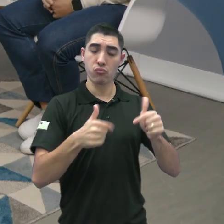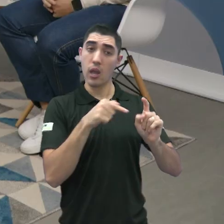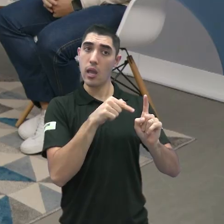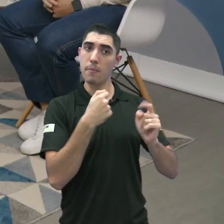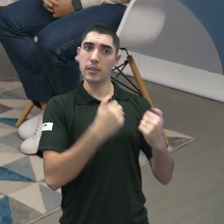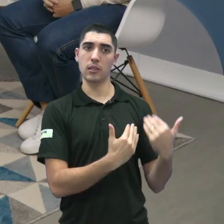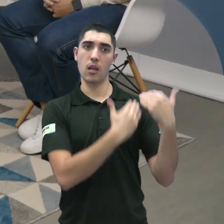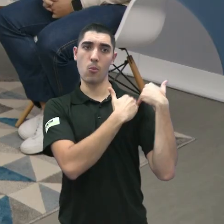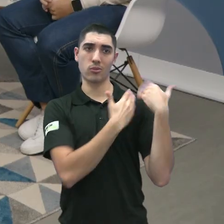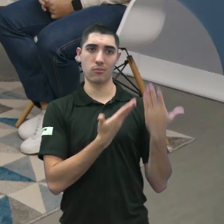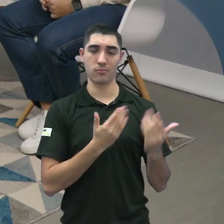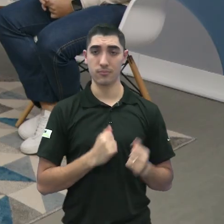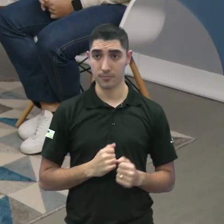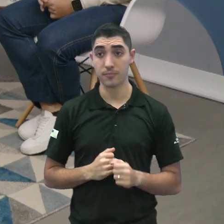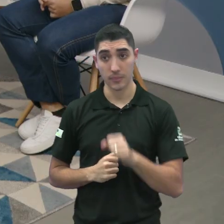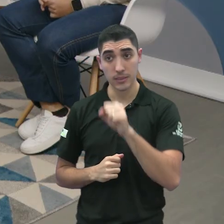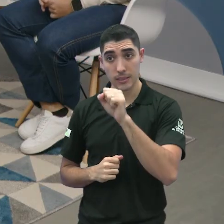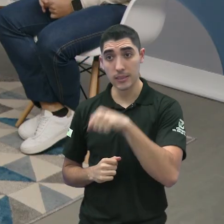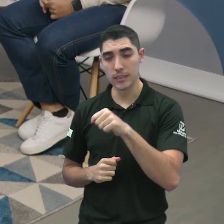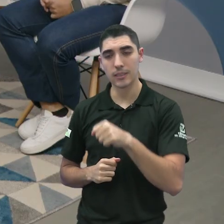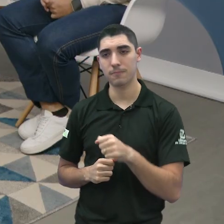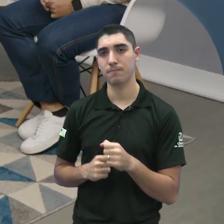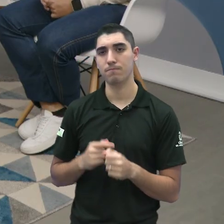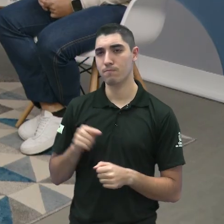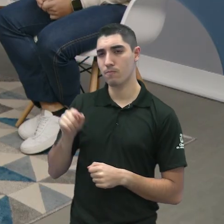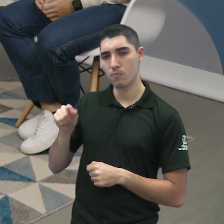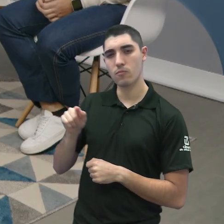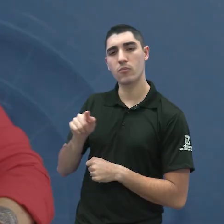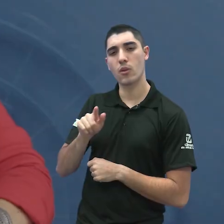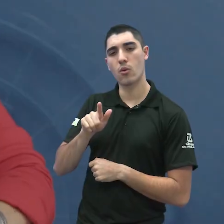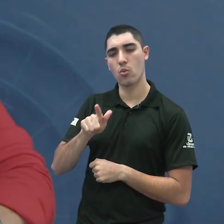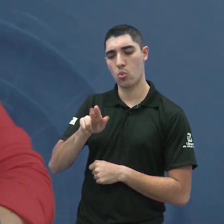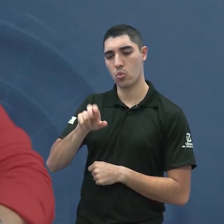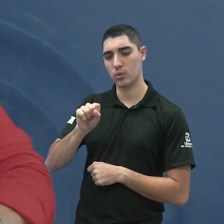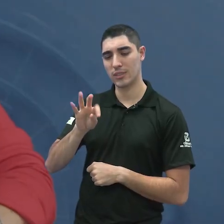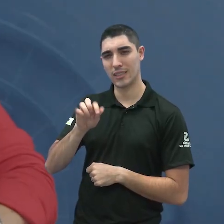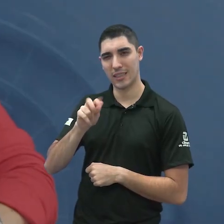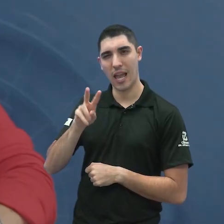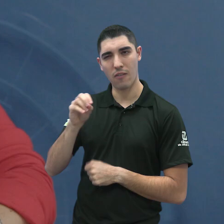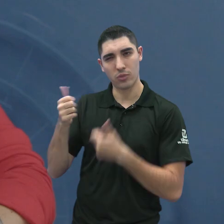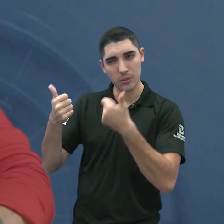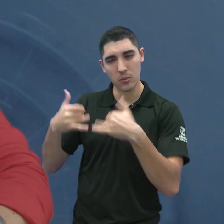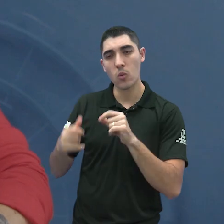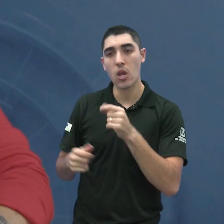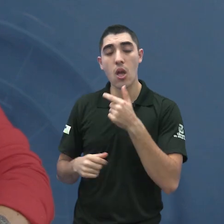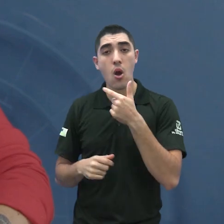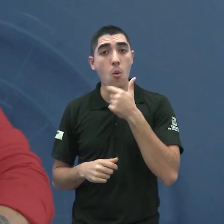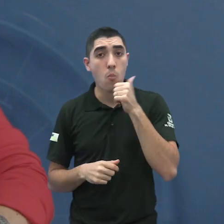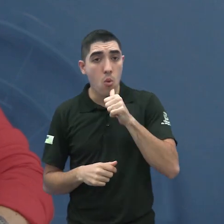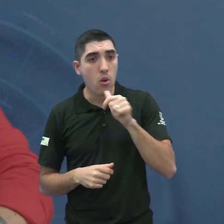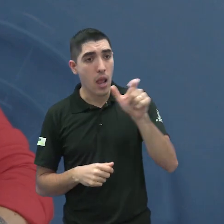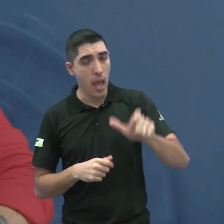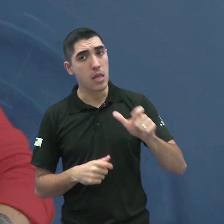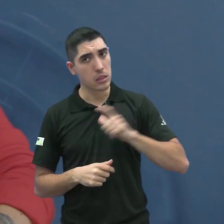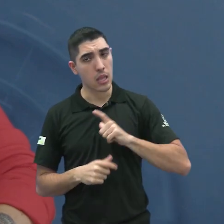consigo mesmo. Sim, o Gustavo pontuou algo interessante, que às vezes as mulheres também têm esse olhar, e nós temos